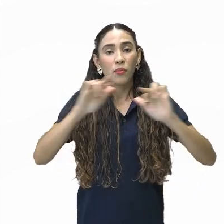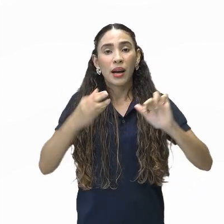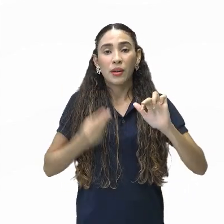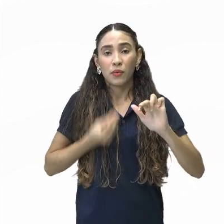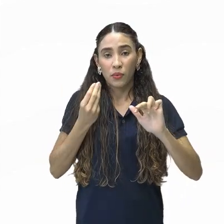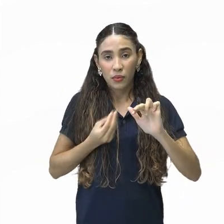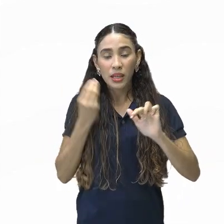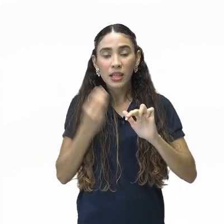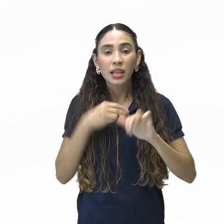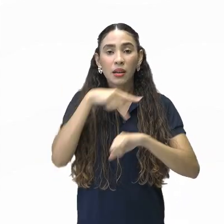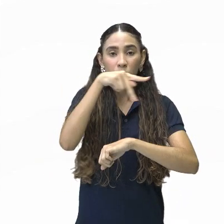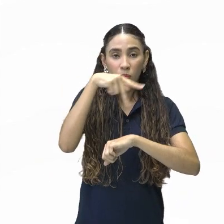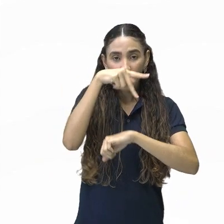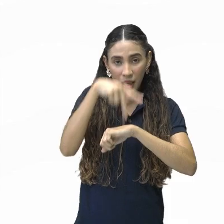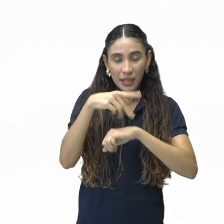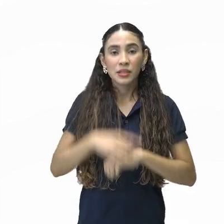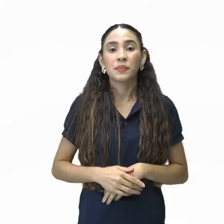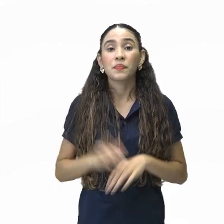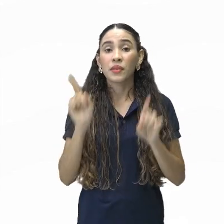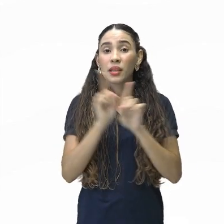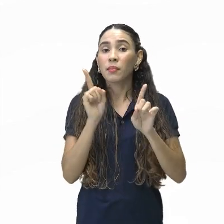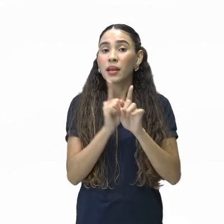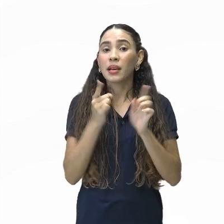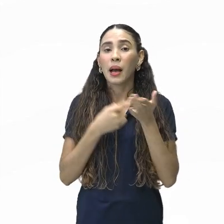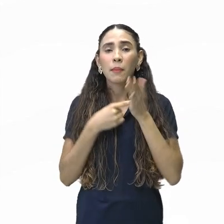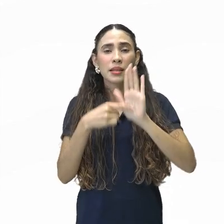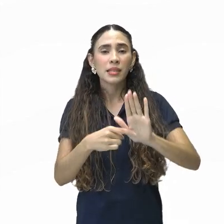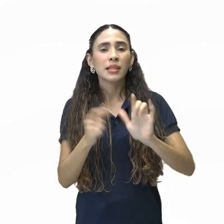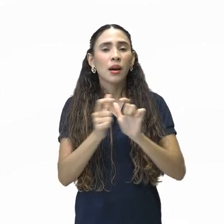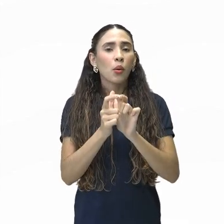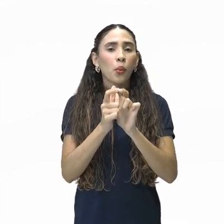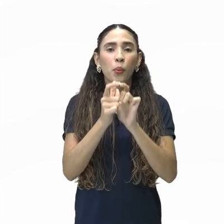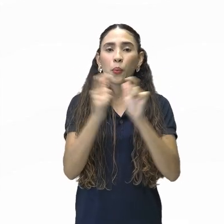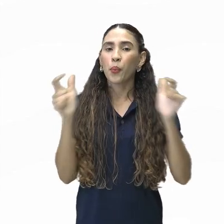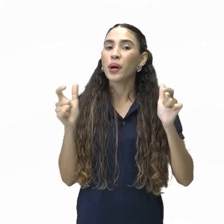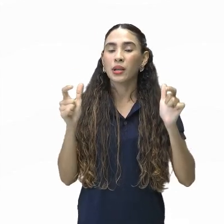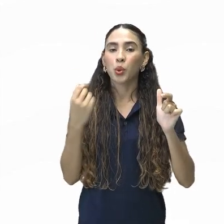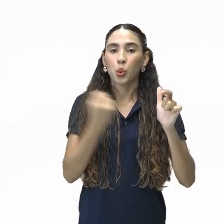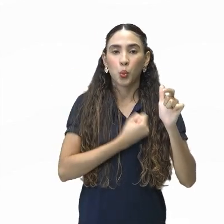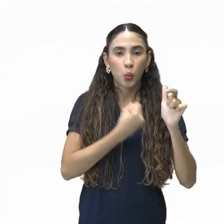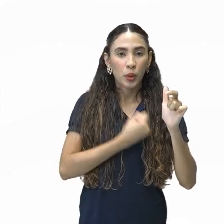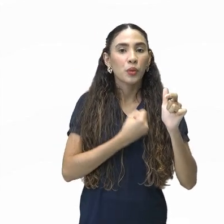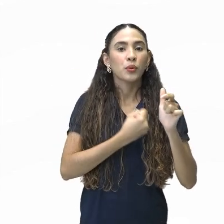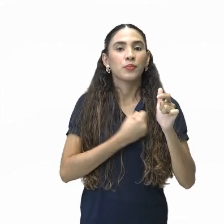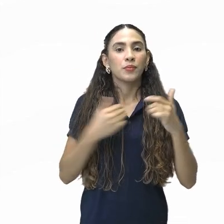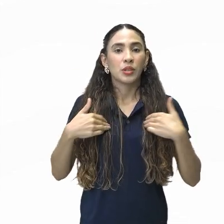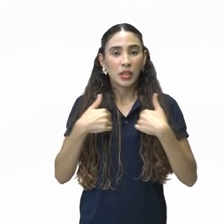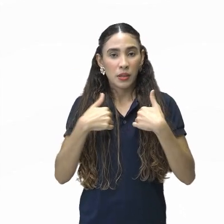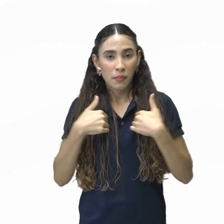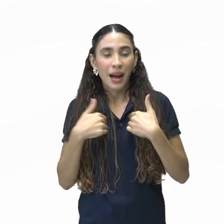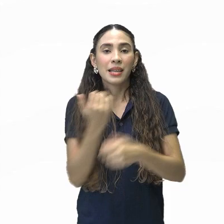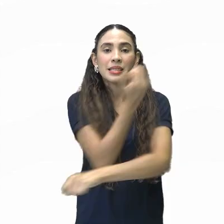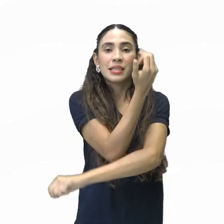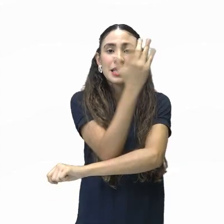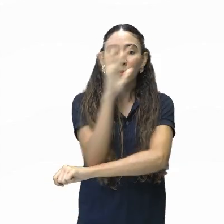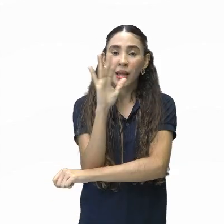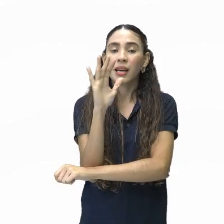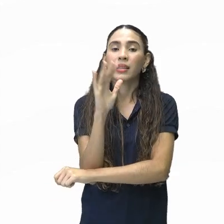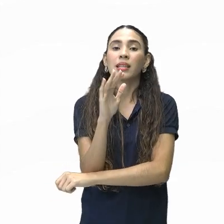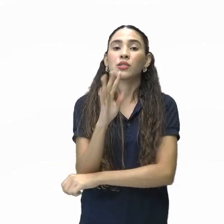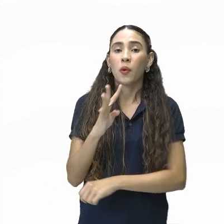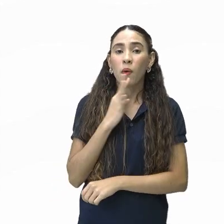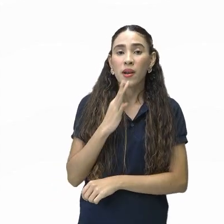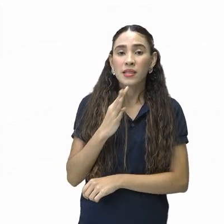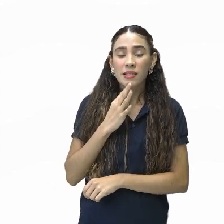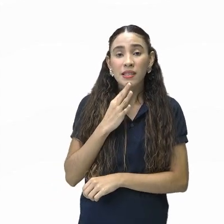no nosso país, tá? Ela apresenta aí esse grande número de espécies conhecidas, né, na Mata